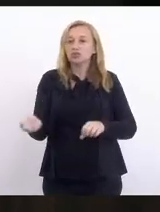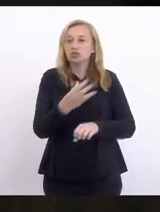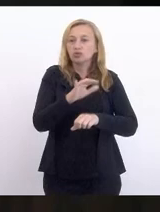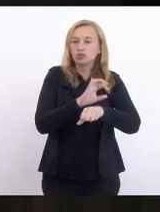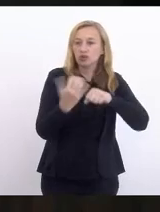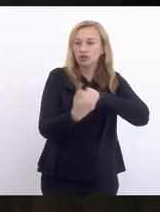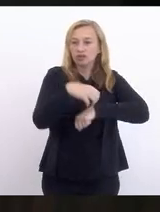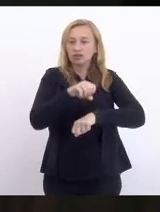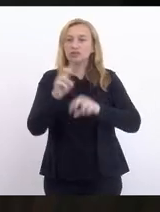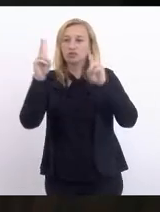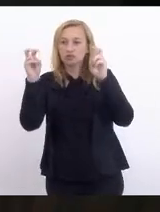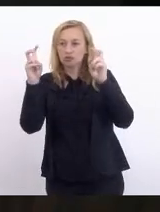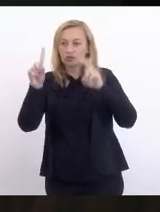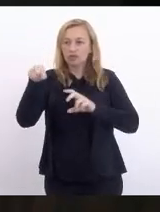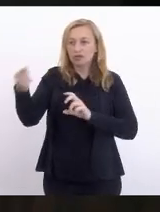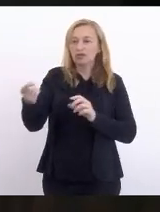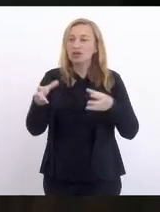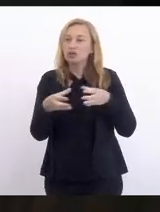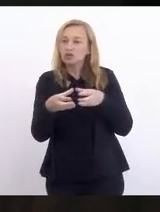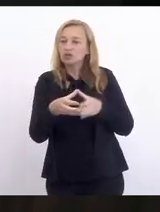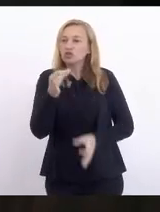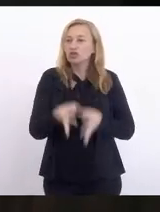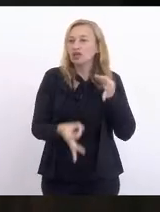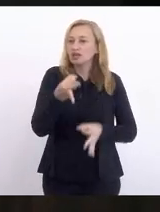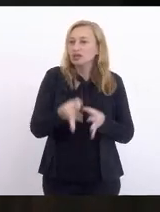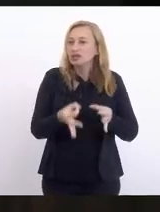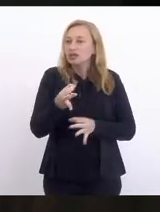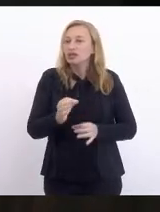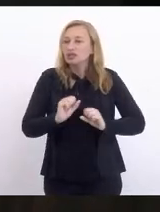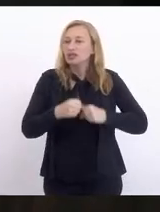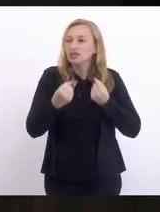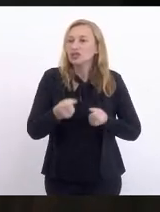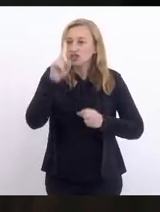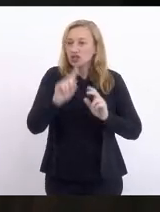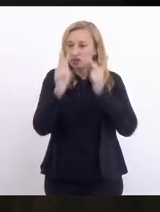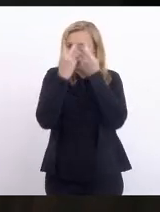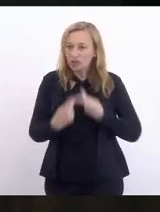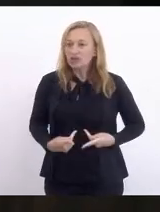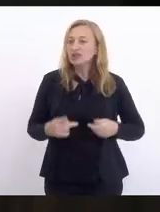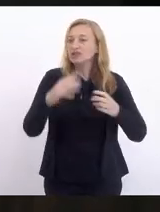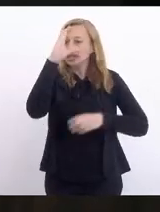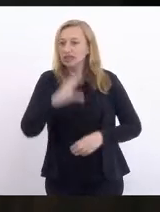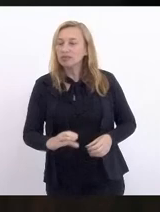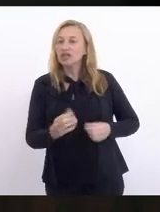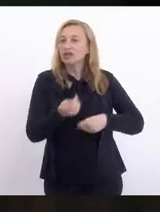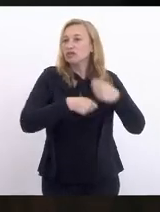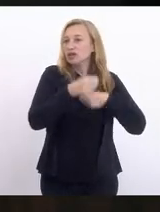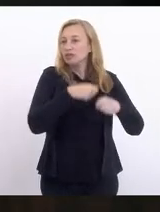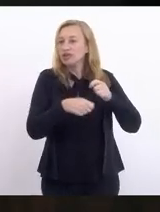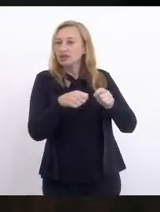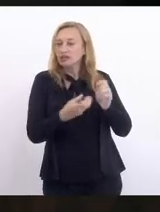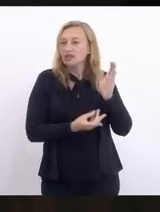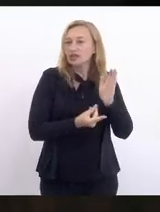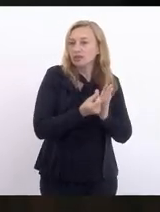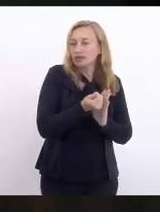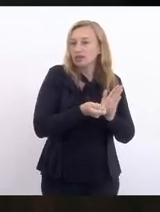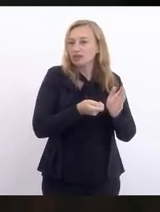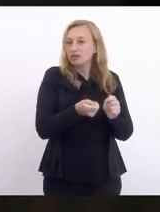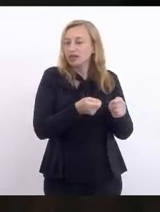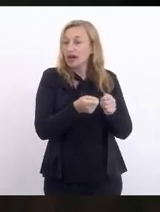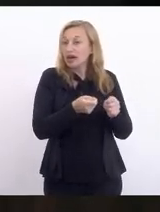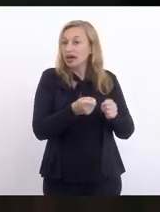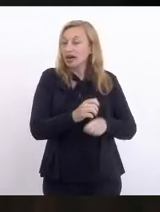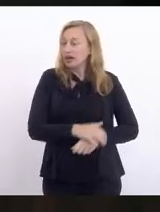dá outras providências pendentes pareceres das comissões quais são Justiça de defesa dos Direitos Humanos Cidadania de economia e de orçamento